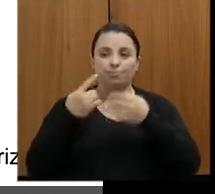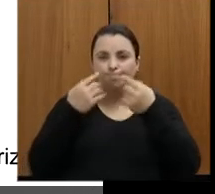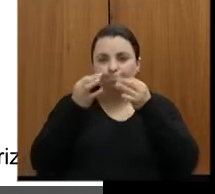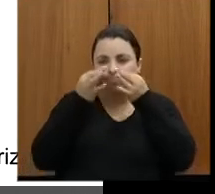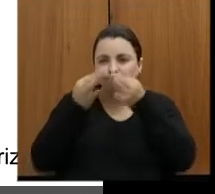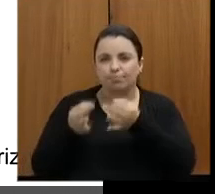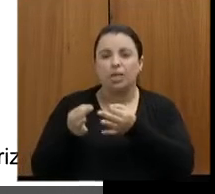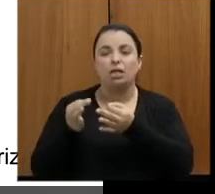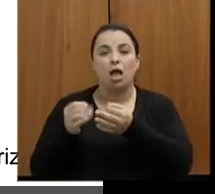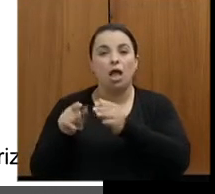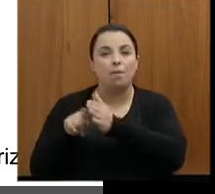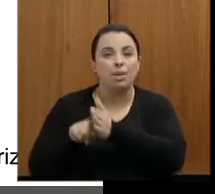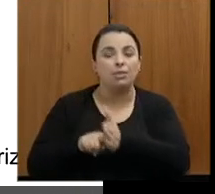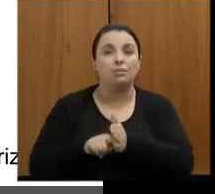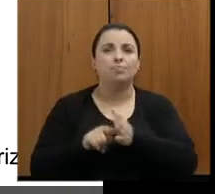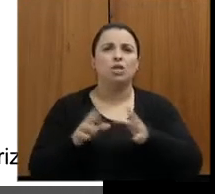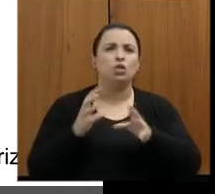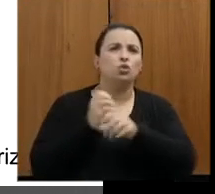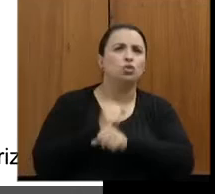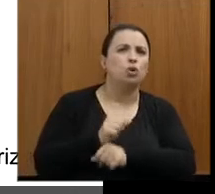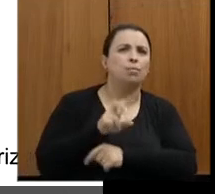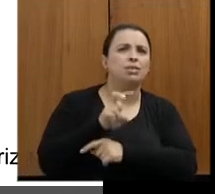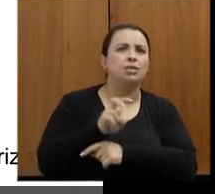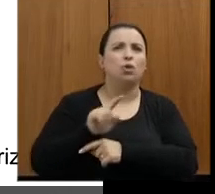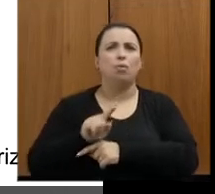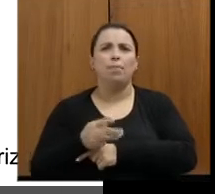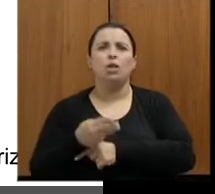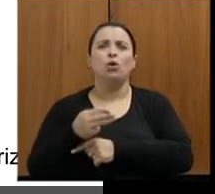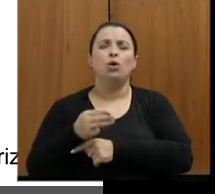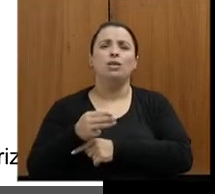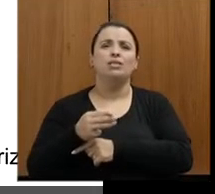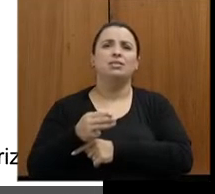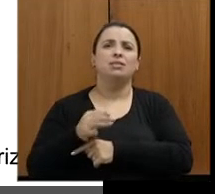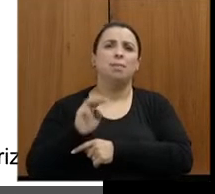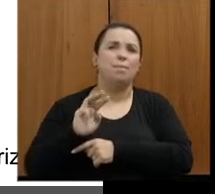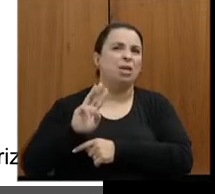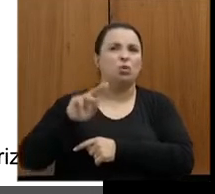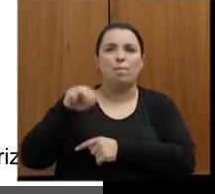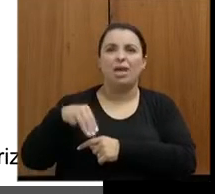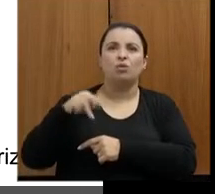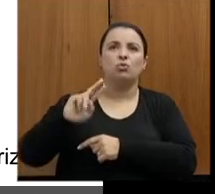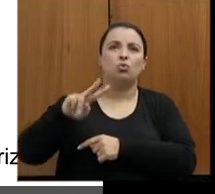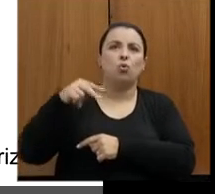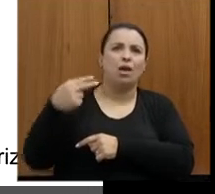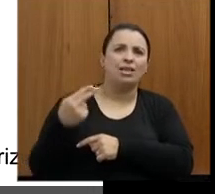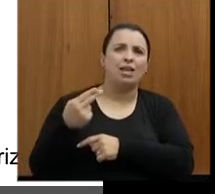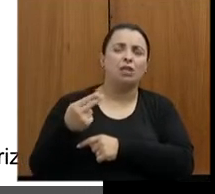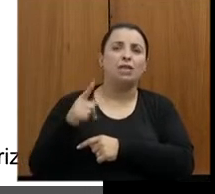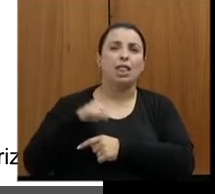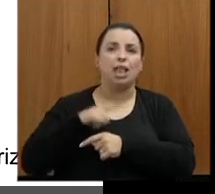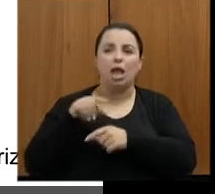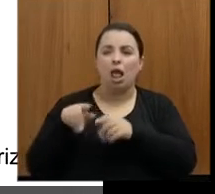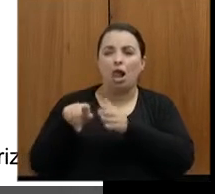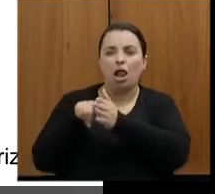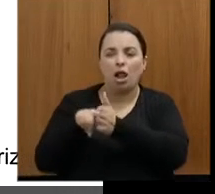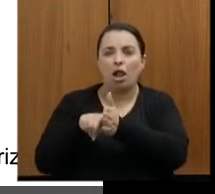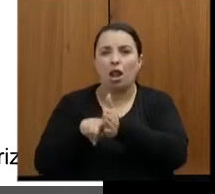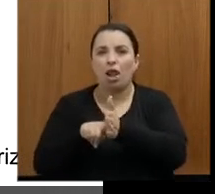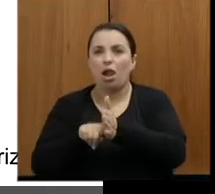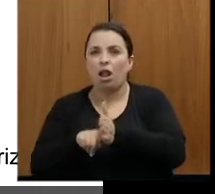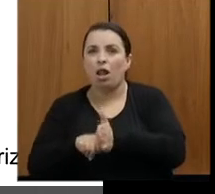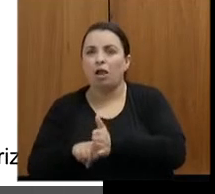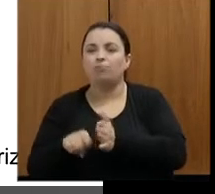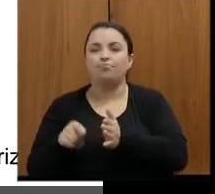milhões de metros quadrados de território sendo, de alguma forma, esmiuçado, de alguma forma, sendo trabalhado pela nossa equipe,